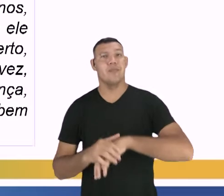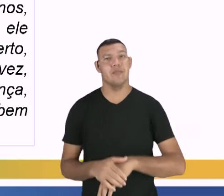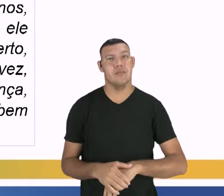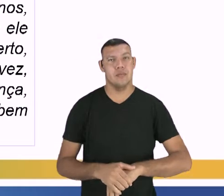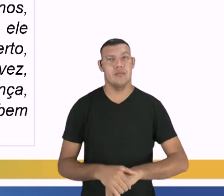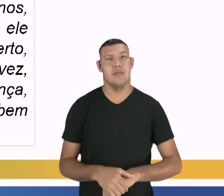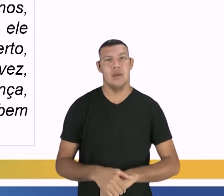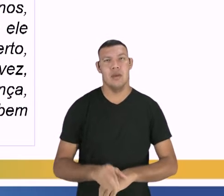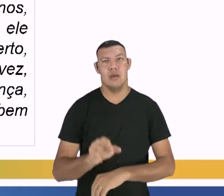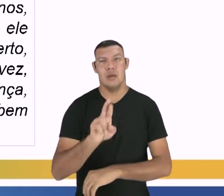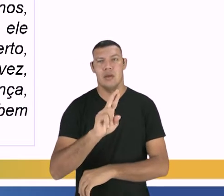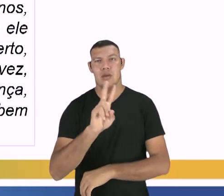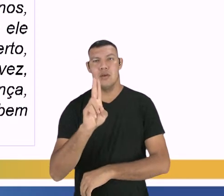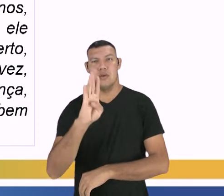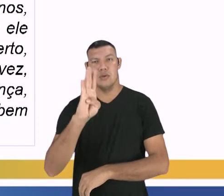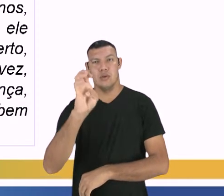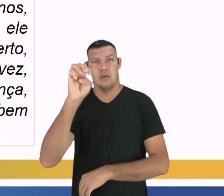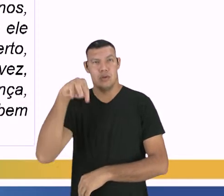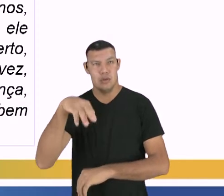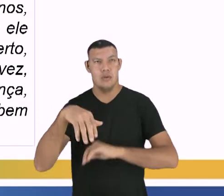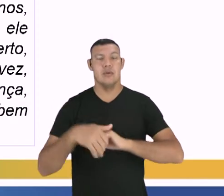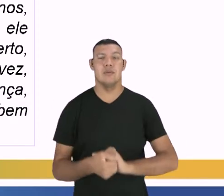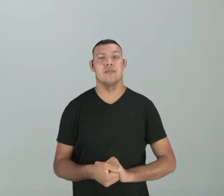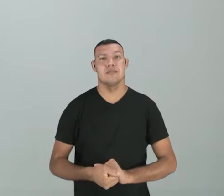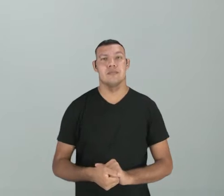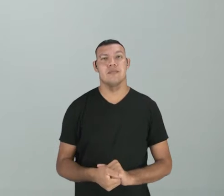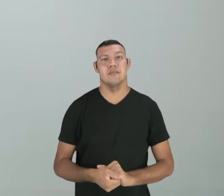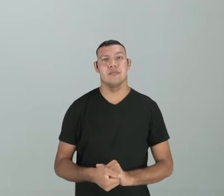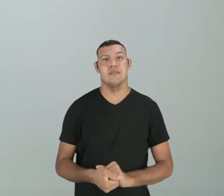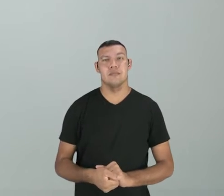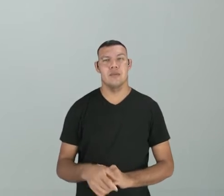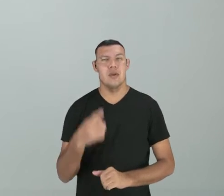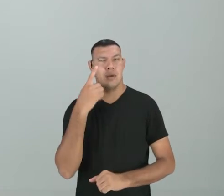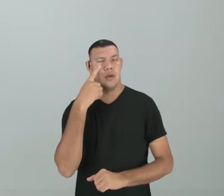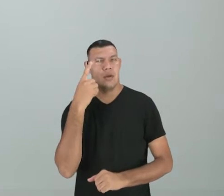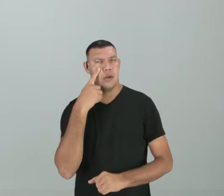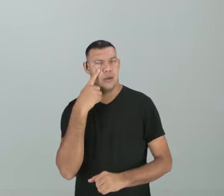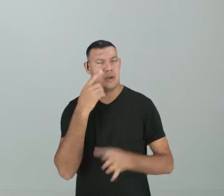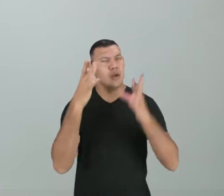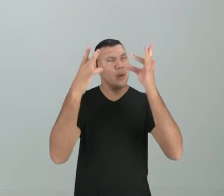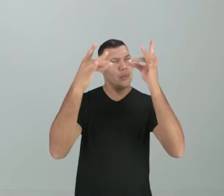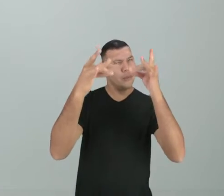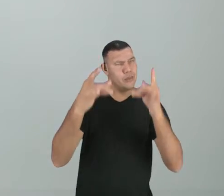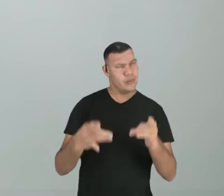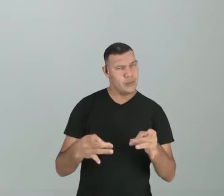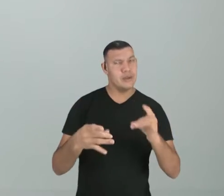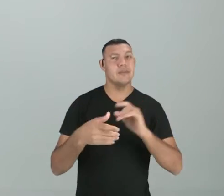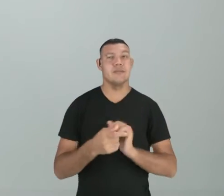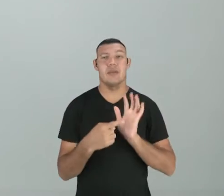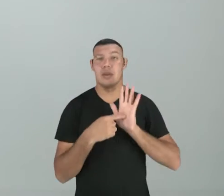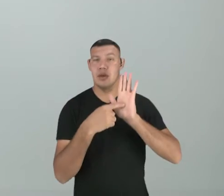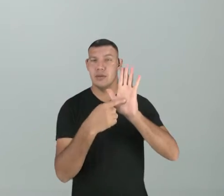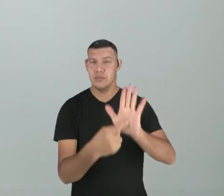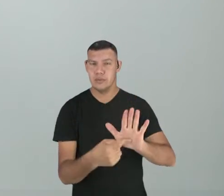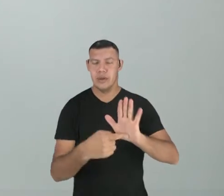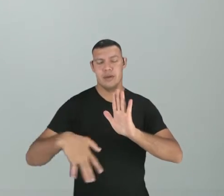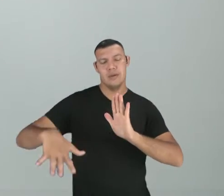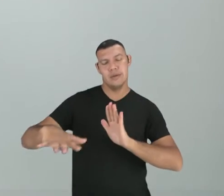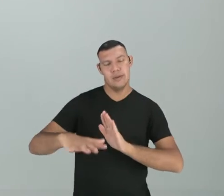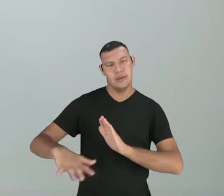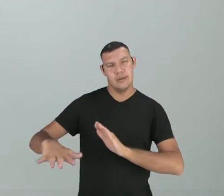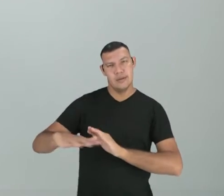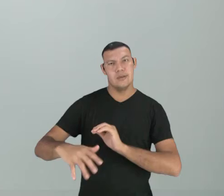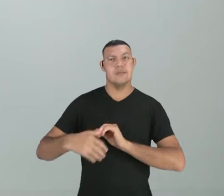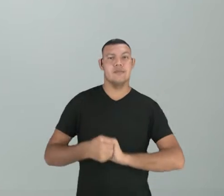observem que nesse trecho ele traz detalhes, ele é um pouco mais detalhista, ele descreve a cena, que